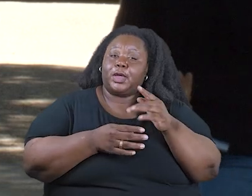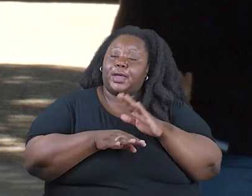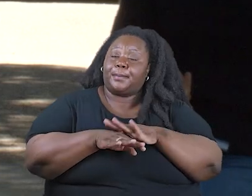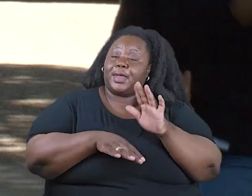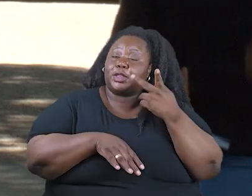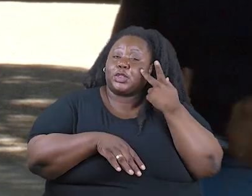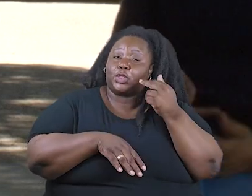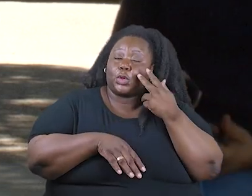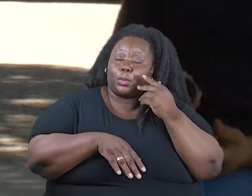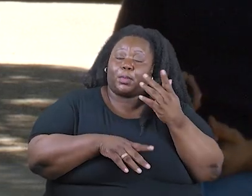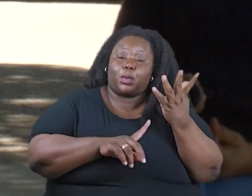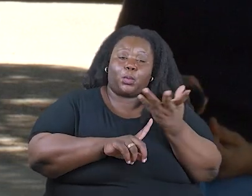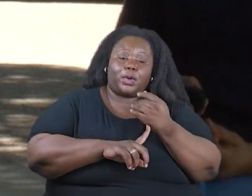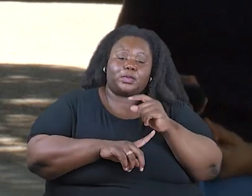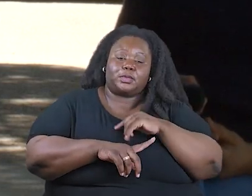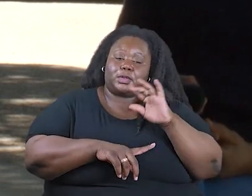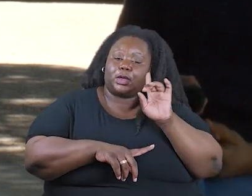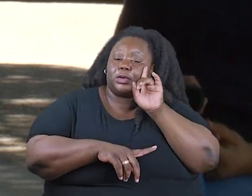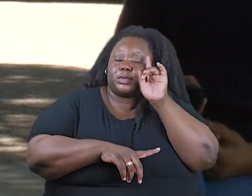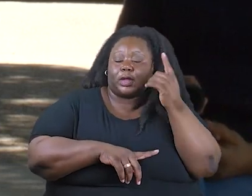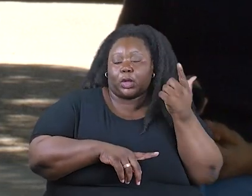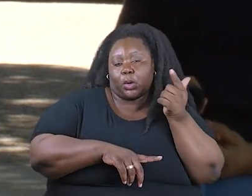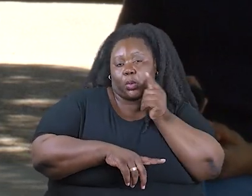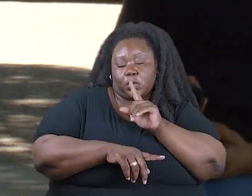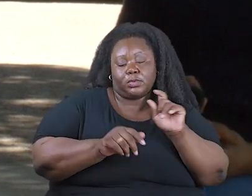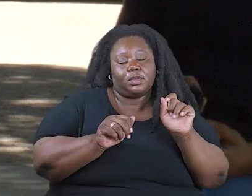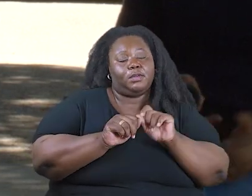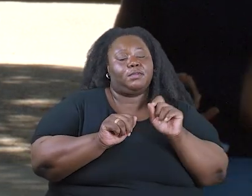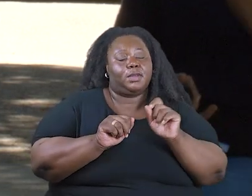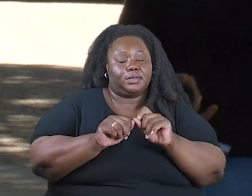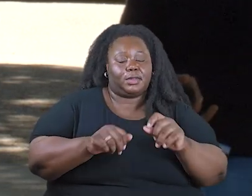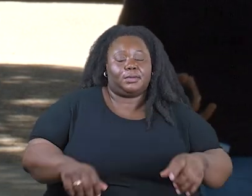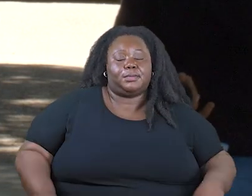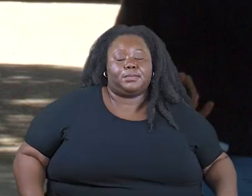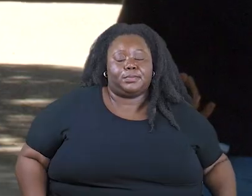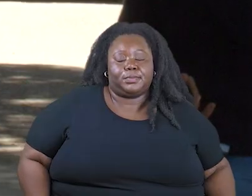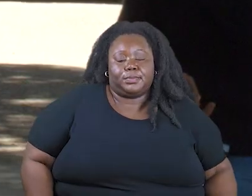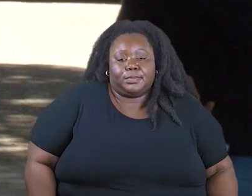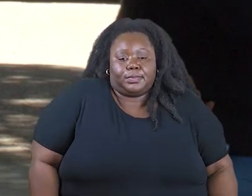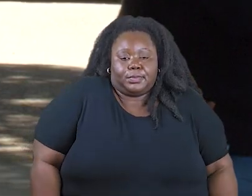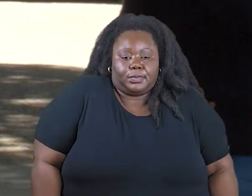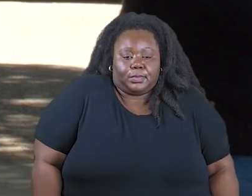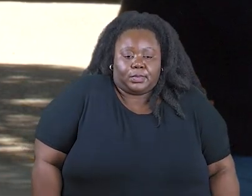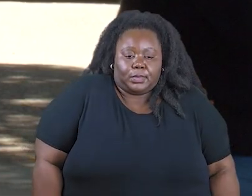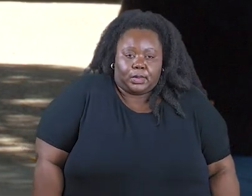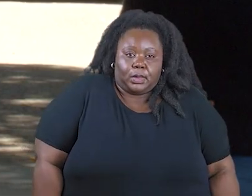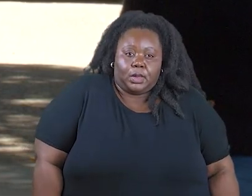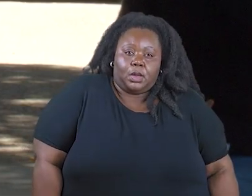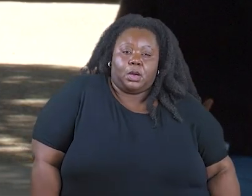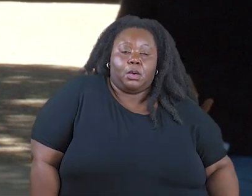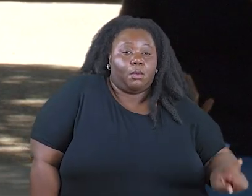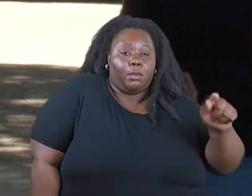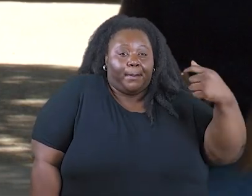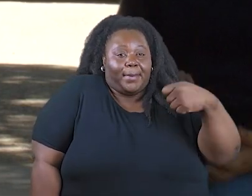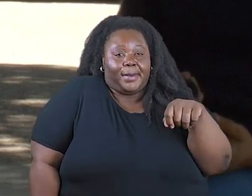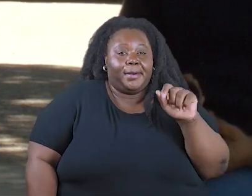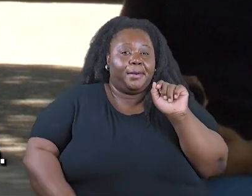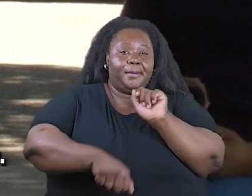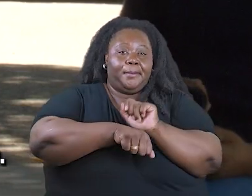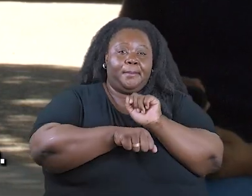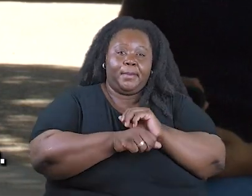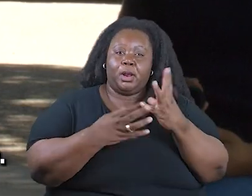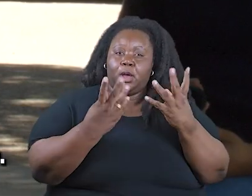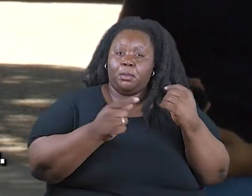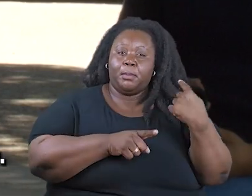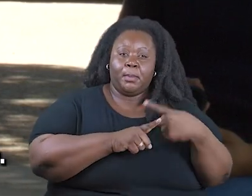mais comum assim, o artista ter a ideia e conseguir executar essa ideia sem precisar esperar tanto tempo assim, né?